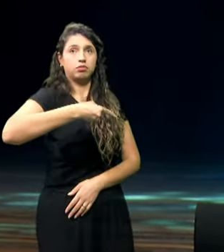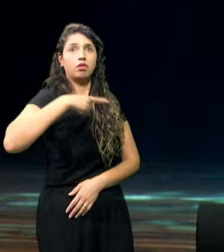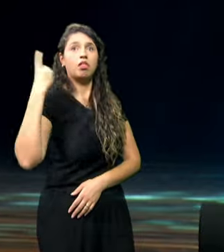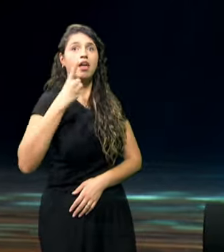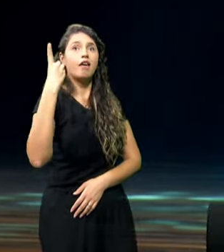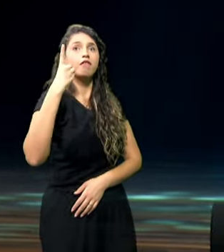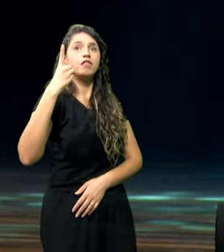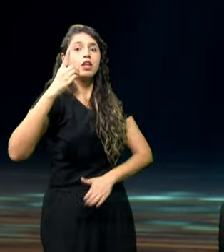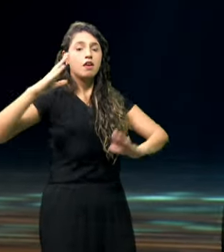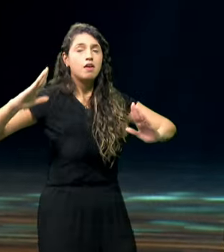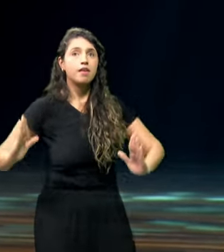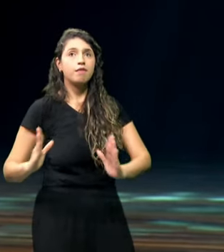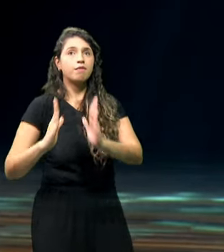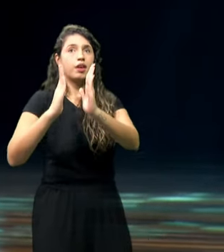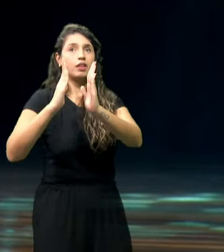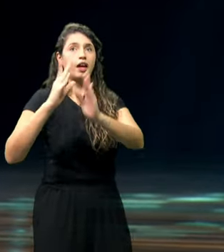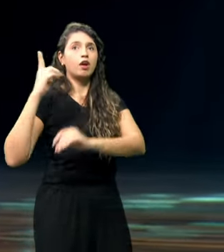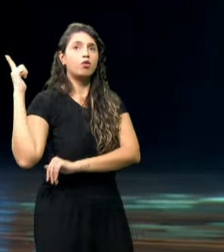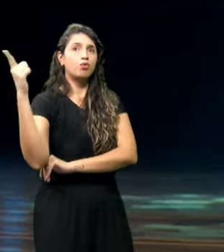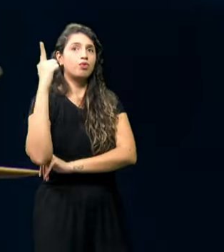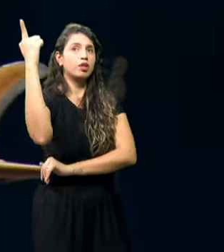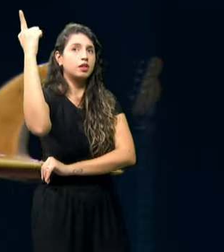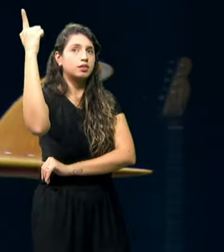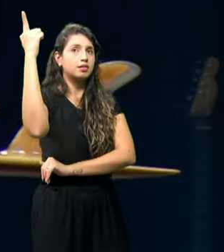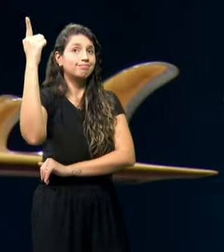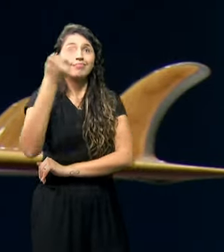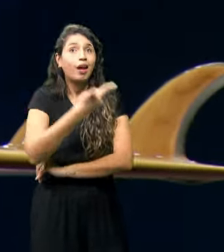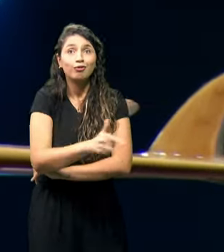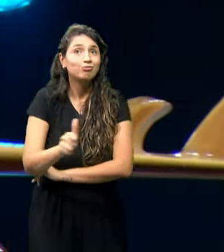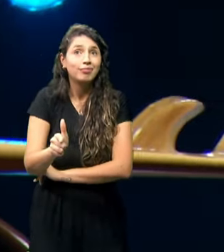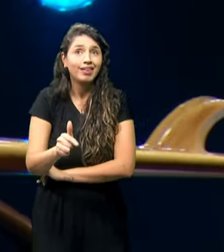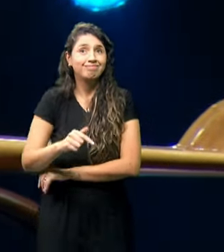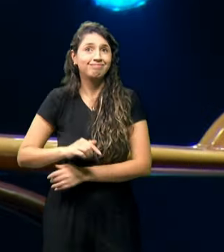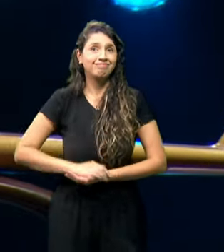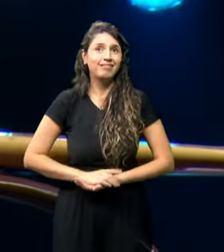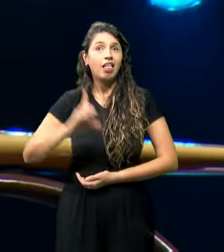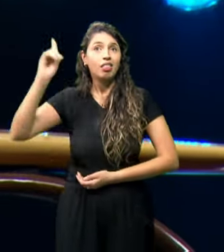Quem é que disse que Deus mandou Davi enfrentar Golias? Vai ler a Bíblia aí, filho.